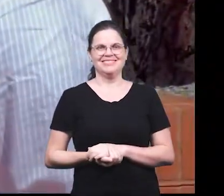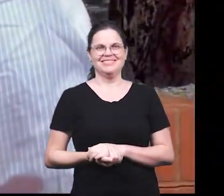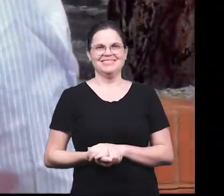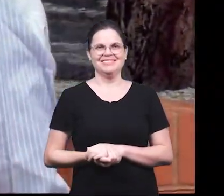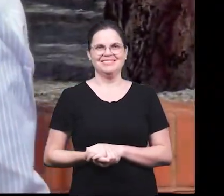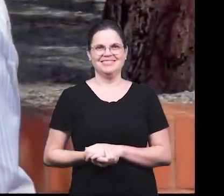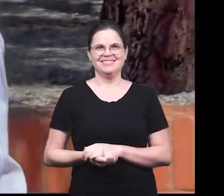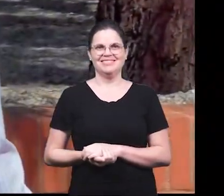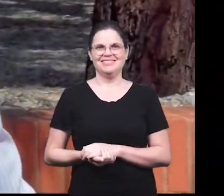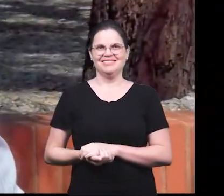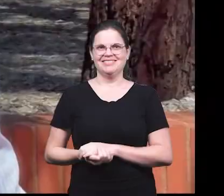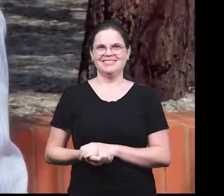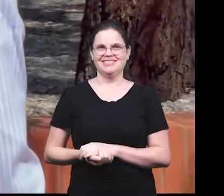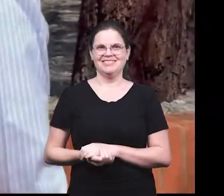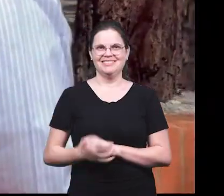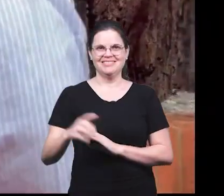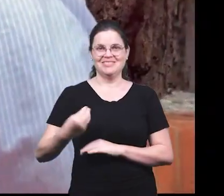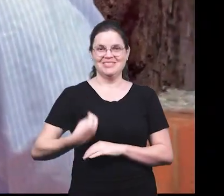estar aqui,